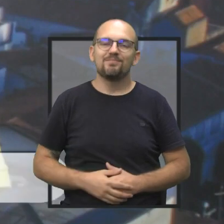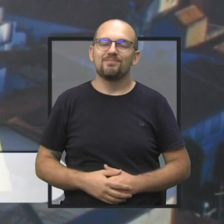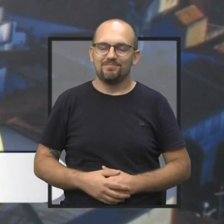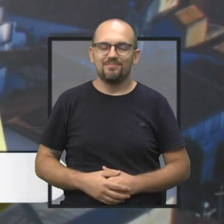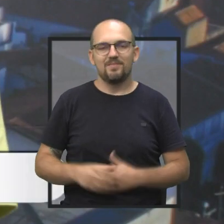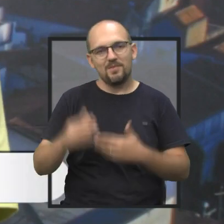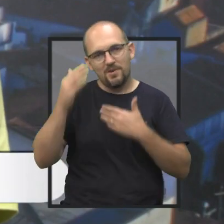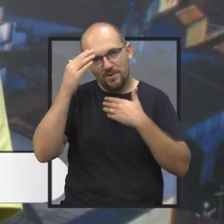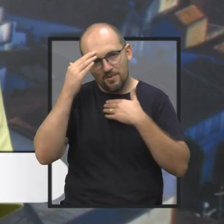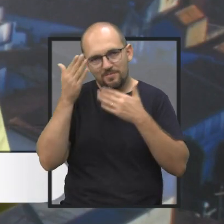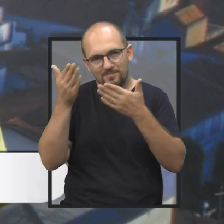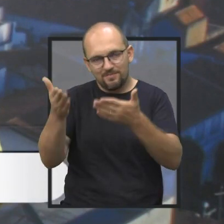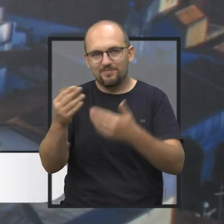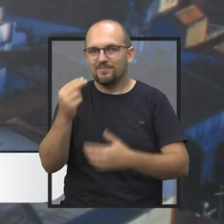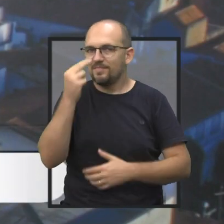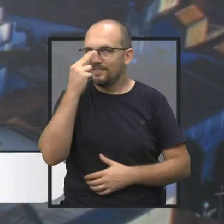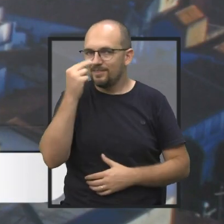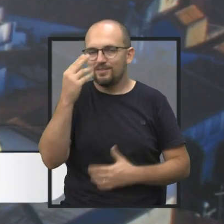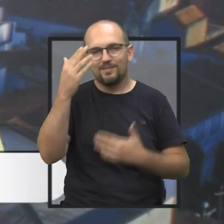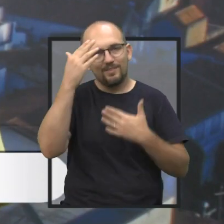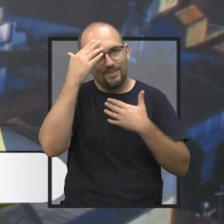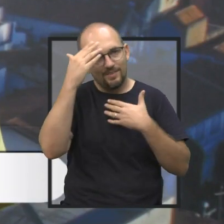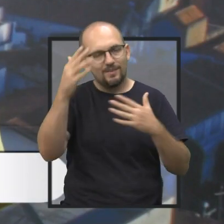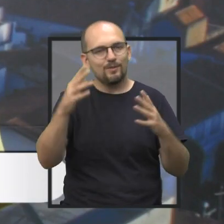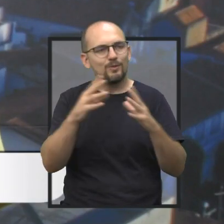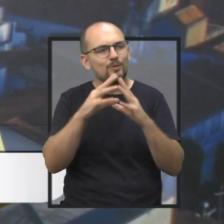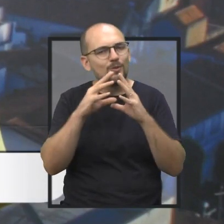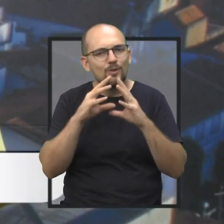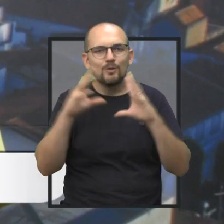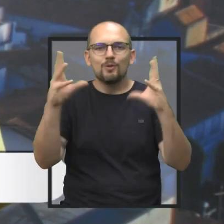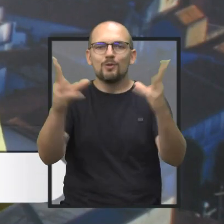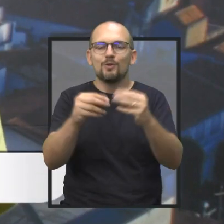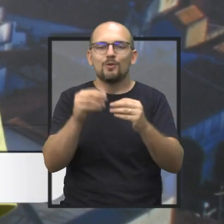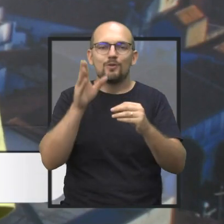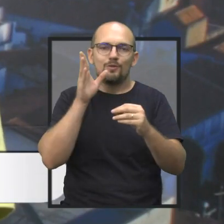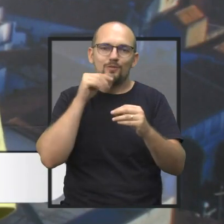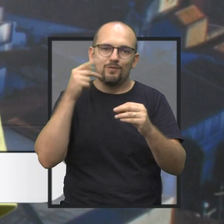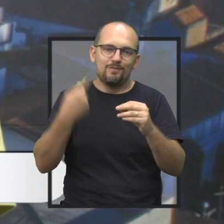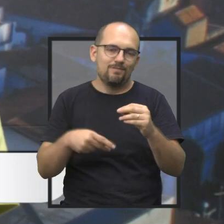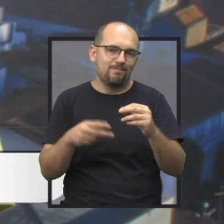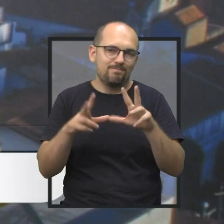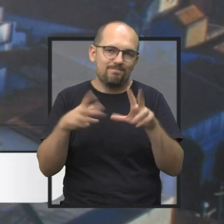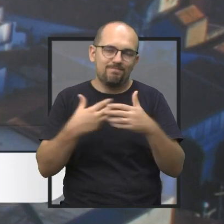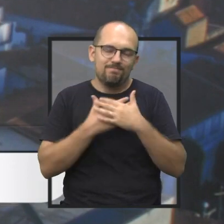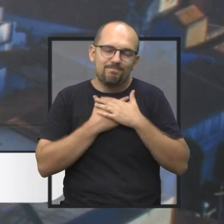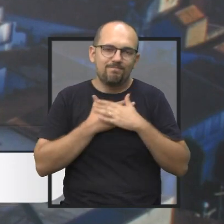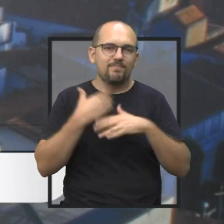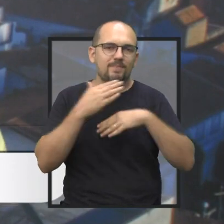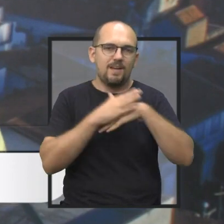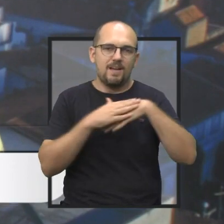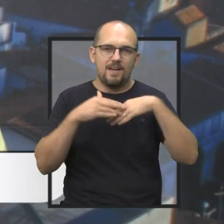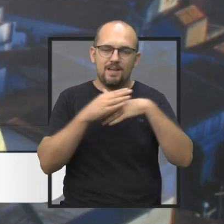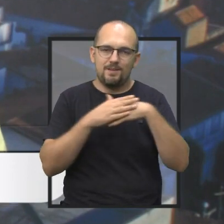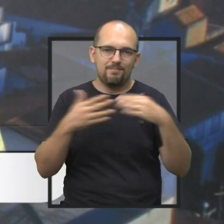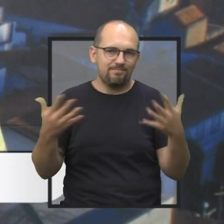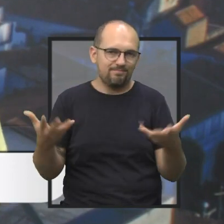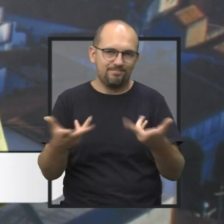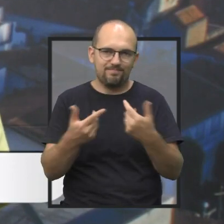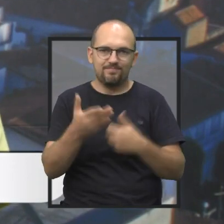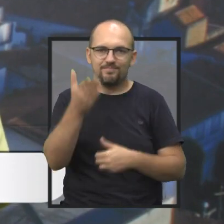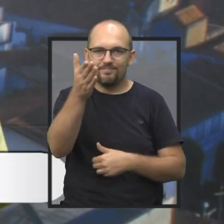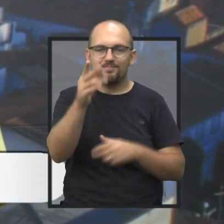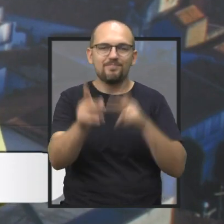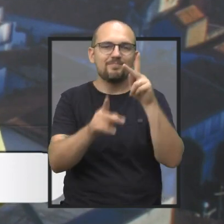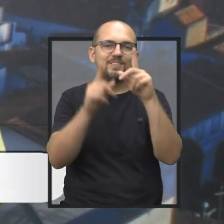Muito obrigado você, Ângelo, a todos os funcionários dessa casa aqui, que eu tenho um carinho maravilhoso, e a você, a